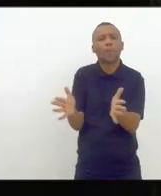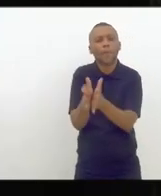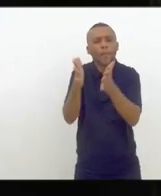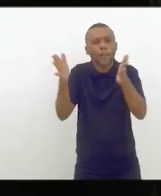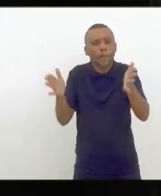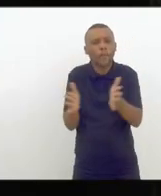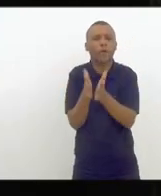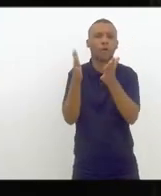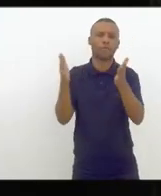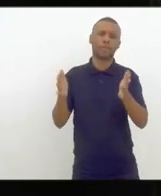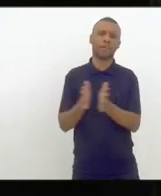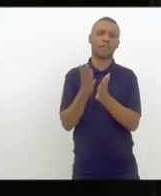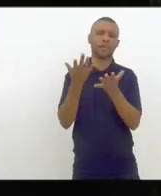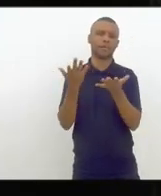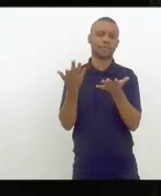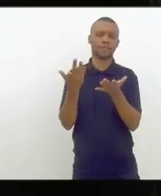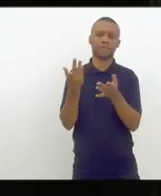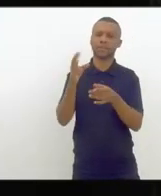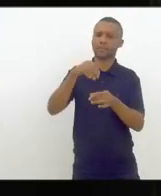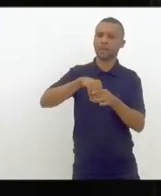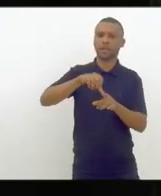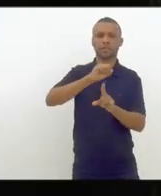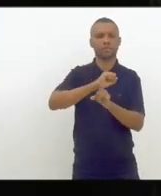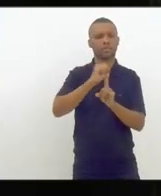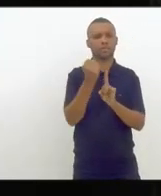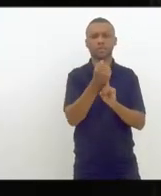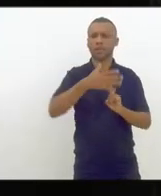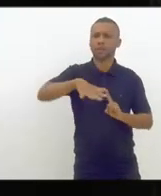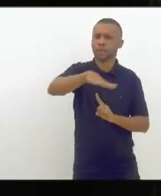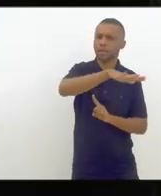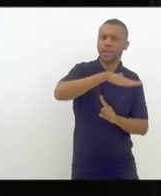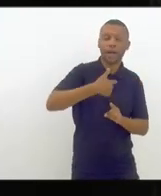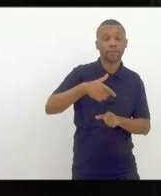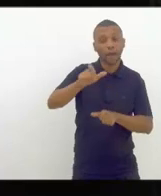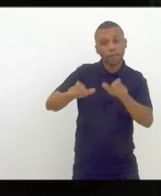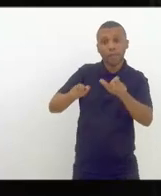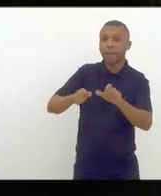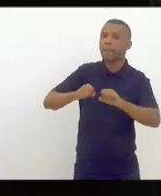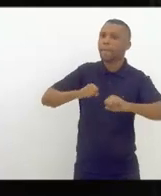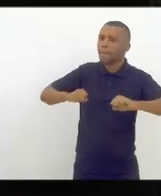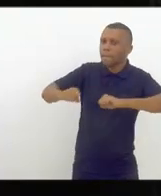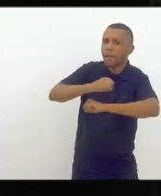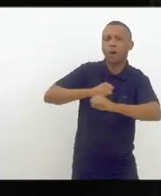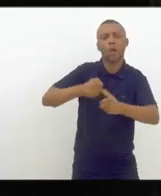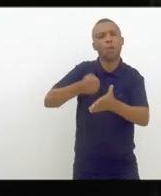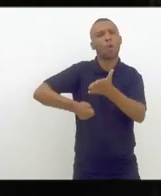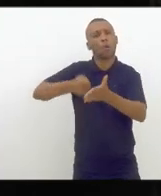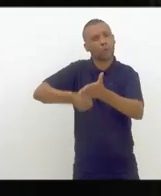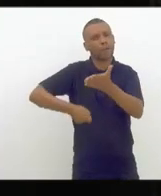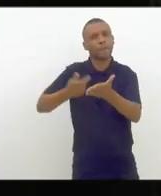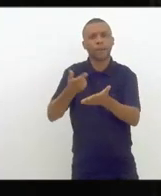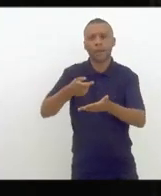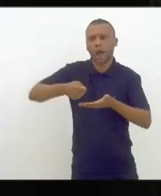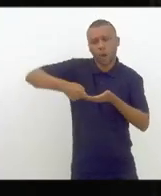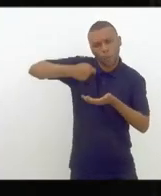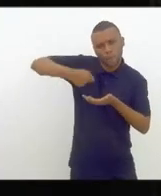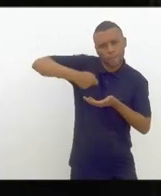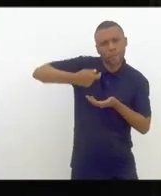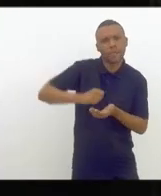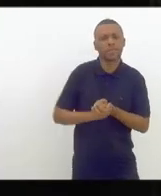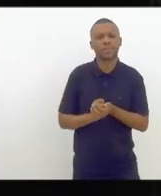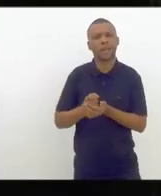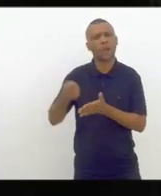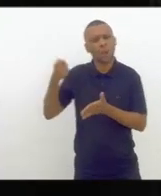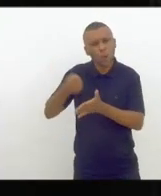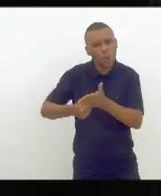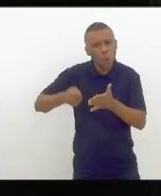nessa sociedade, aqueles e aquelas que lutam pela comida no prato, que lutam contra o racismo, o